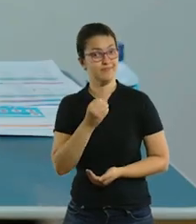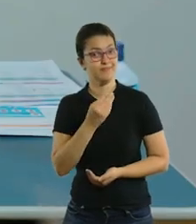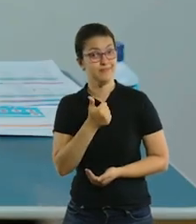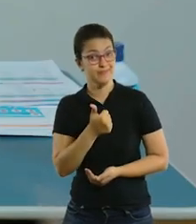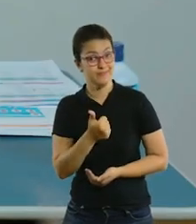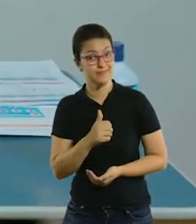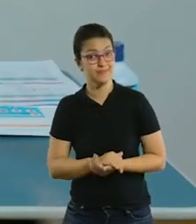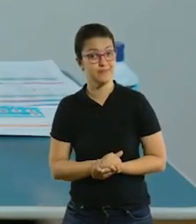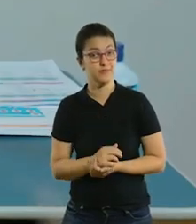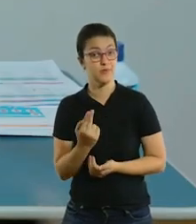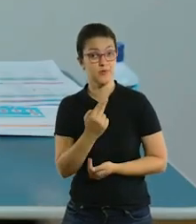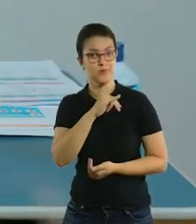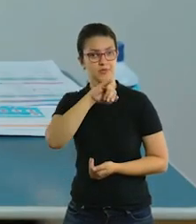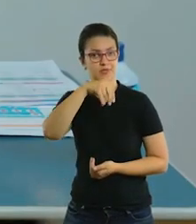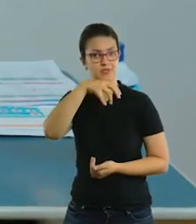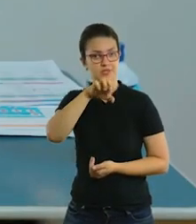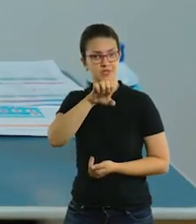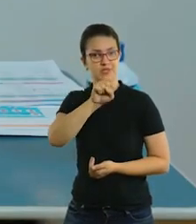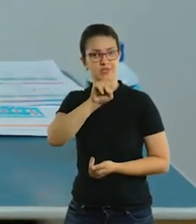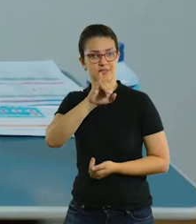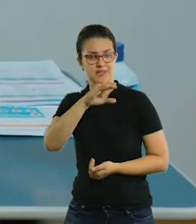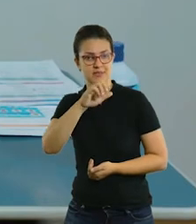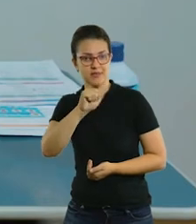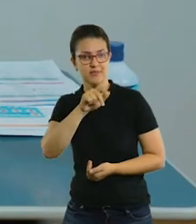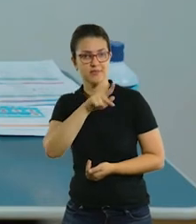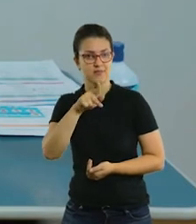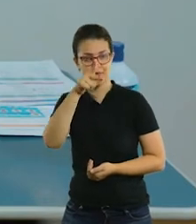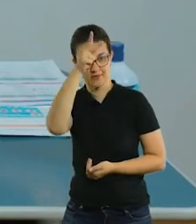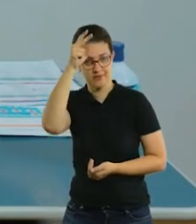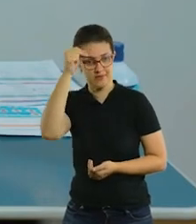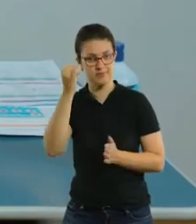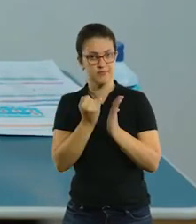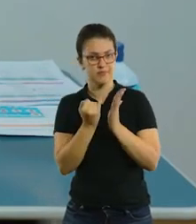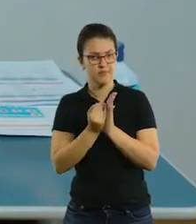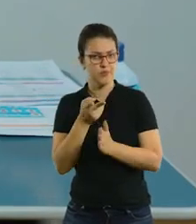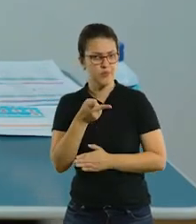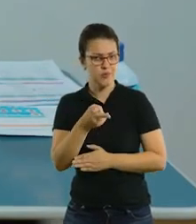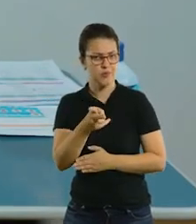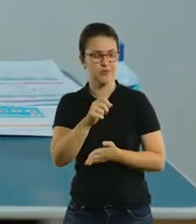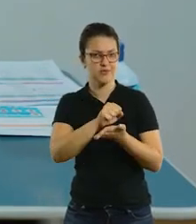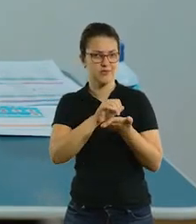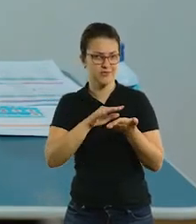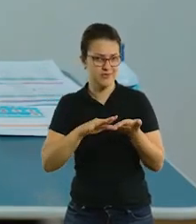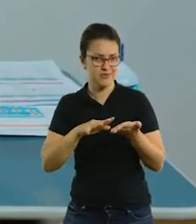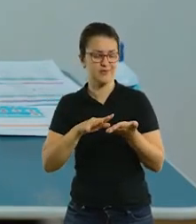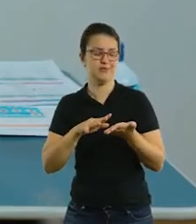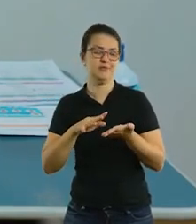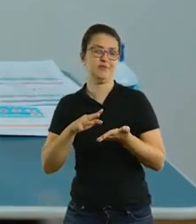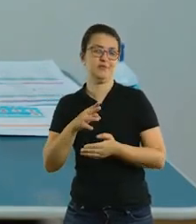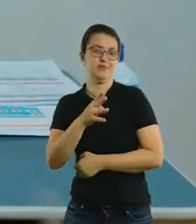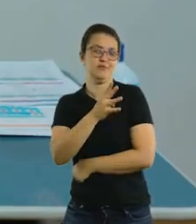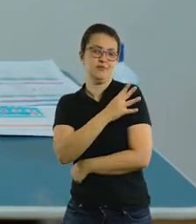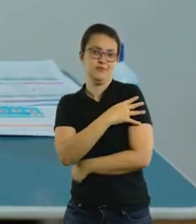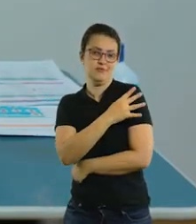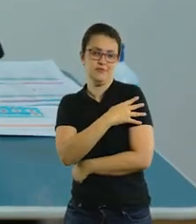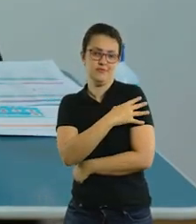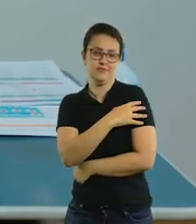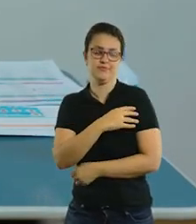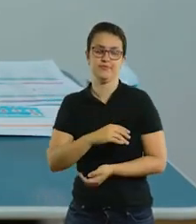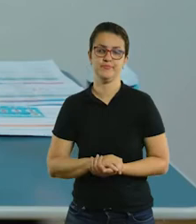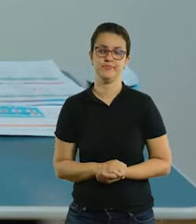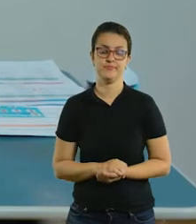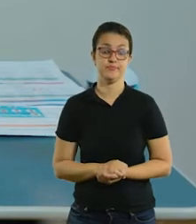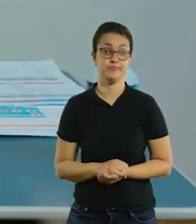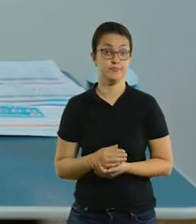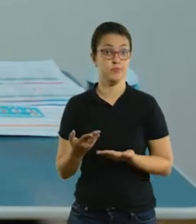Olá, sou a professora Jéssica, da Rede Municipal de Itapevi. Hoje eu vim dar continuidade à rotina semanal para os alunos do quarto ano. Hoje eu